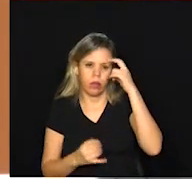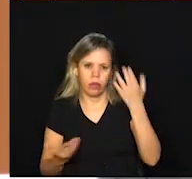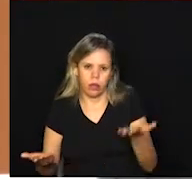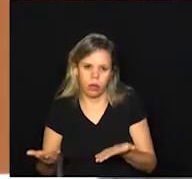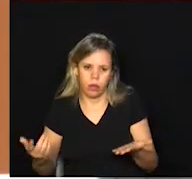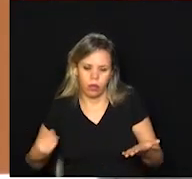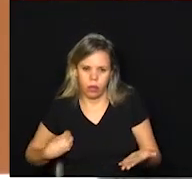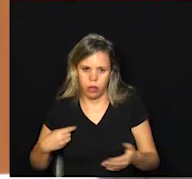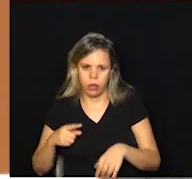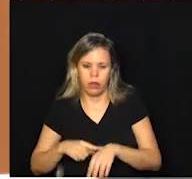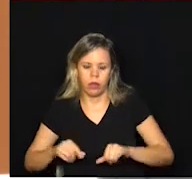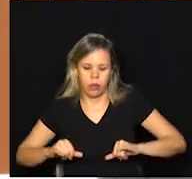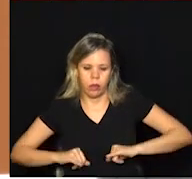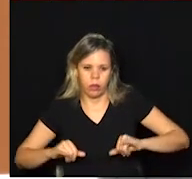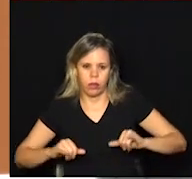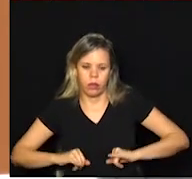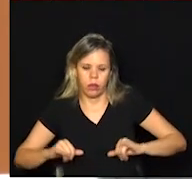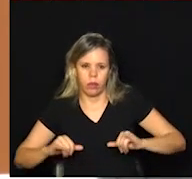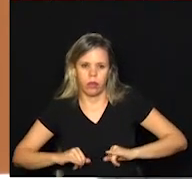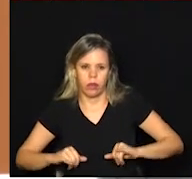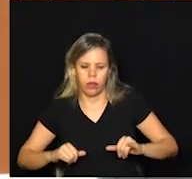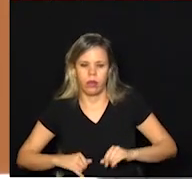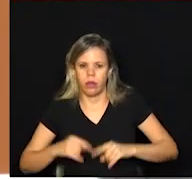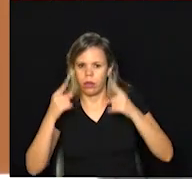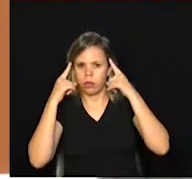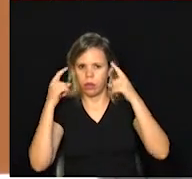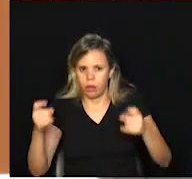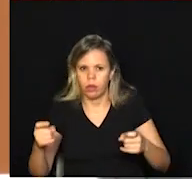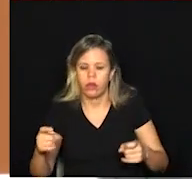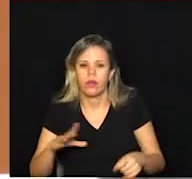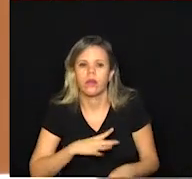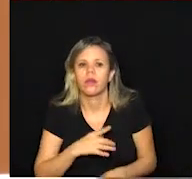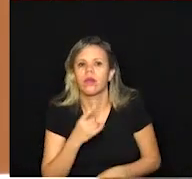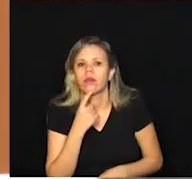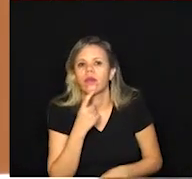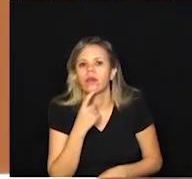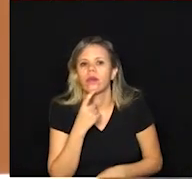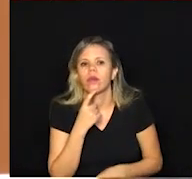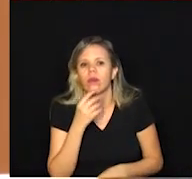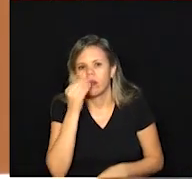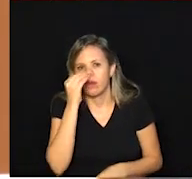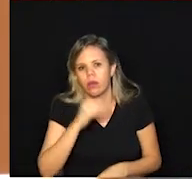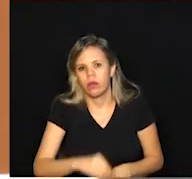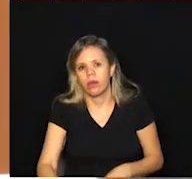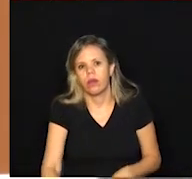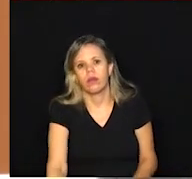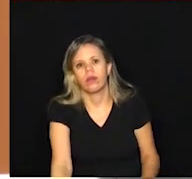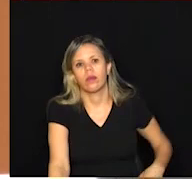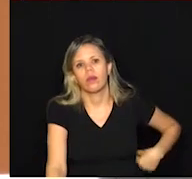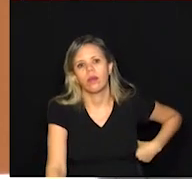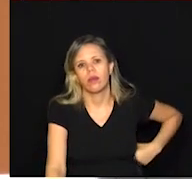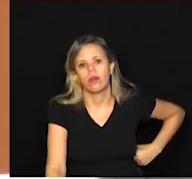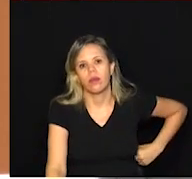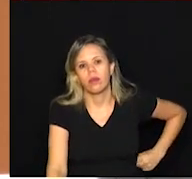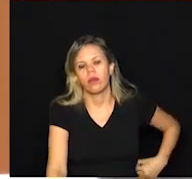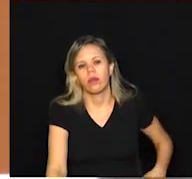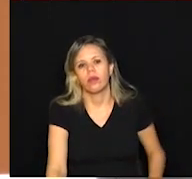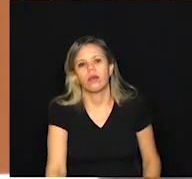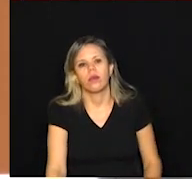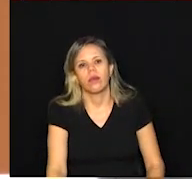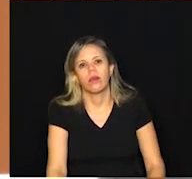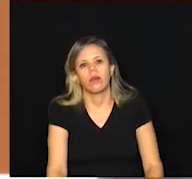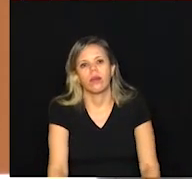aqui nesse momento sofrendo ataque de violentos esp o nacionalismo e